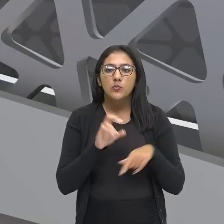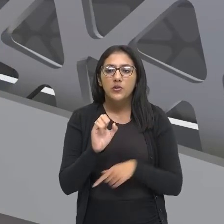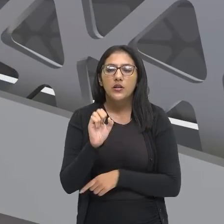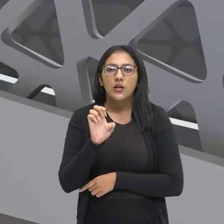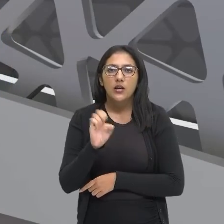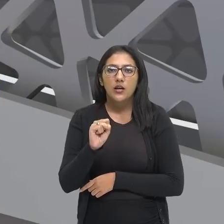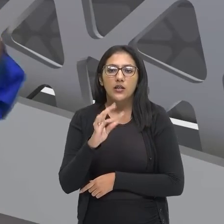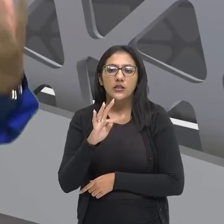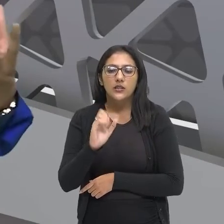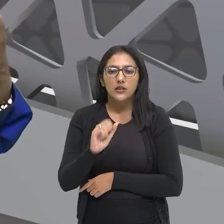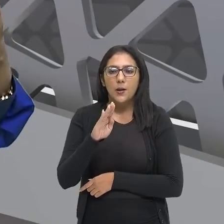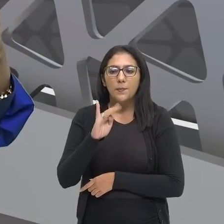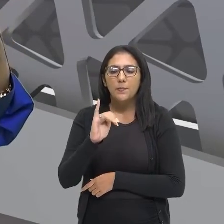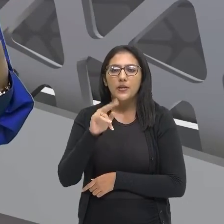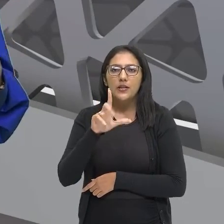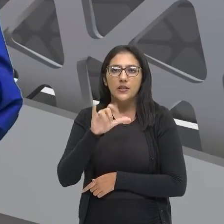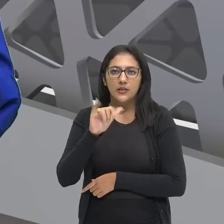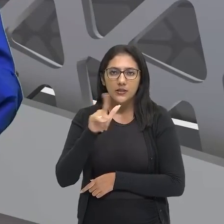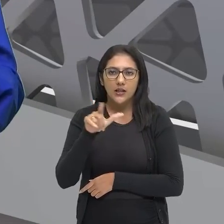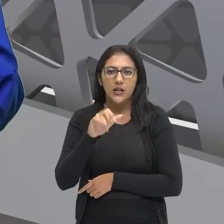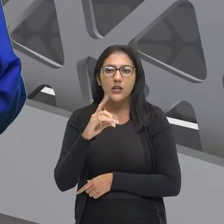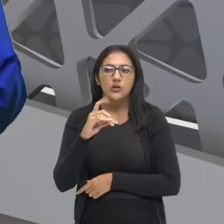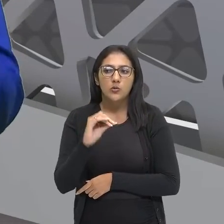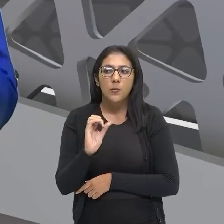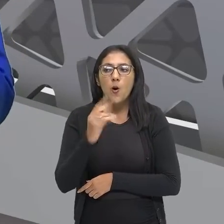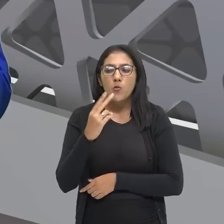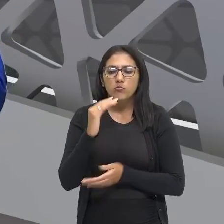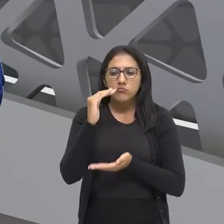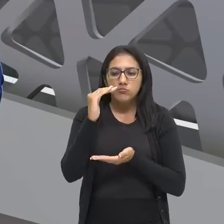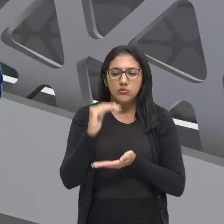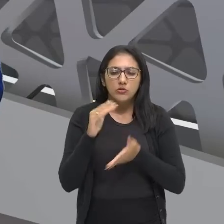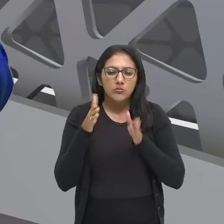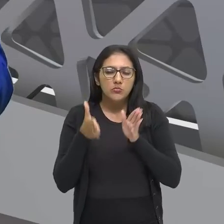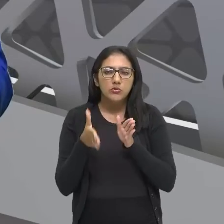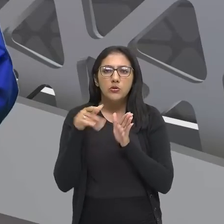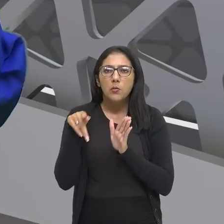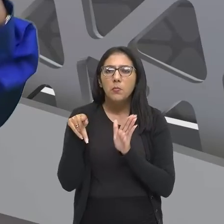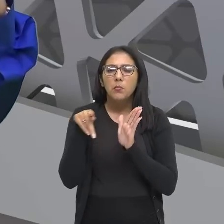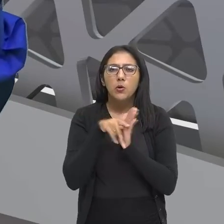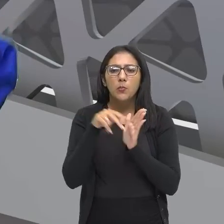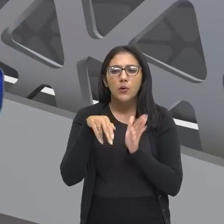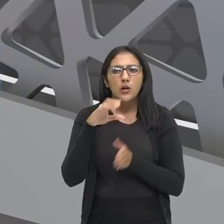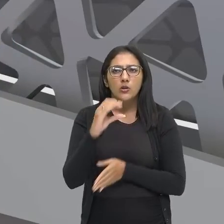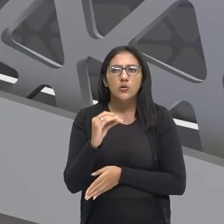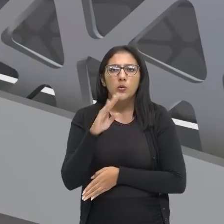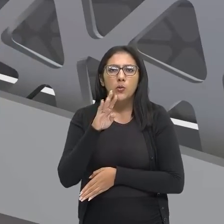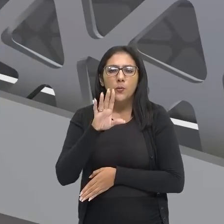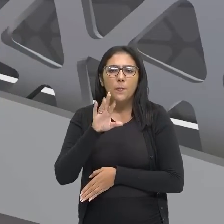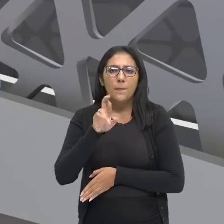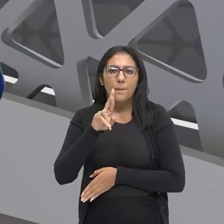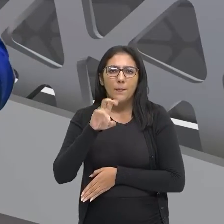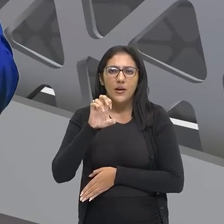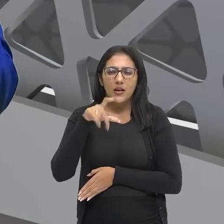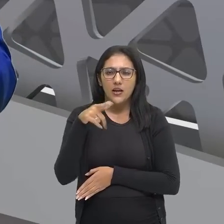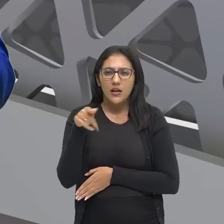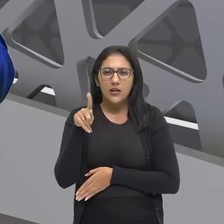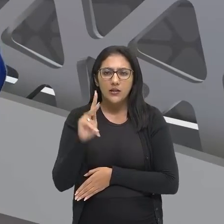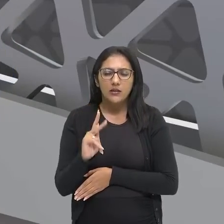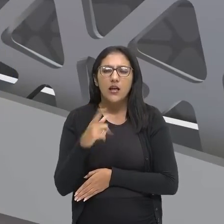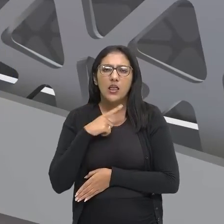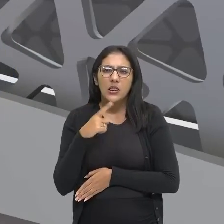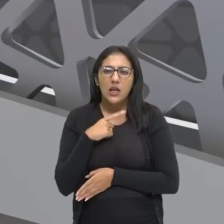tomada, muito provavelmente, num pico desse, né, a gente pode perder o nosso